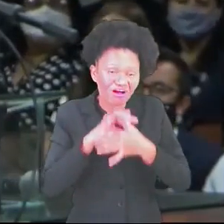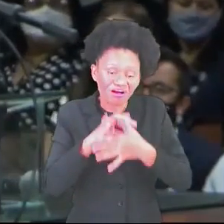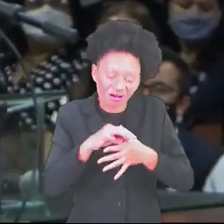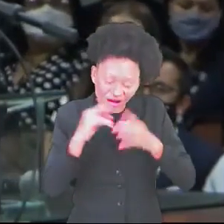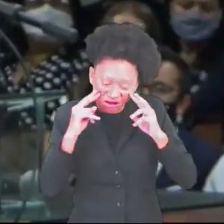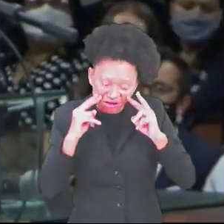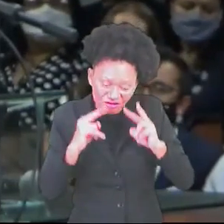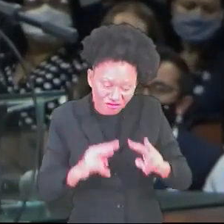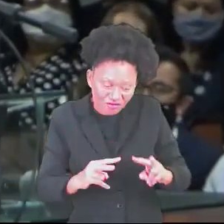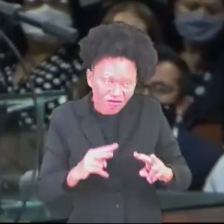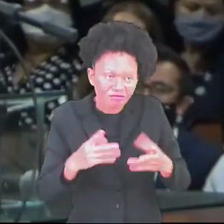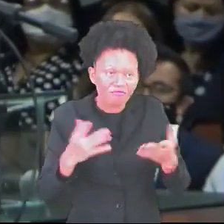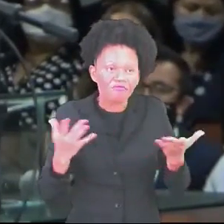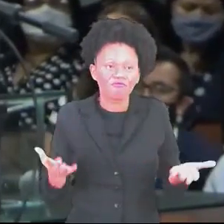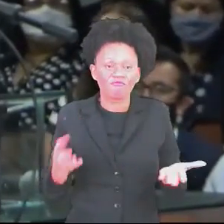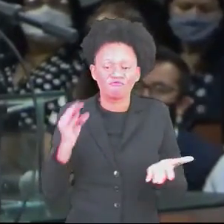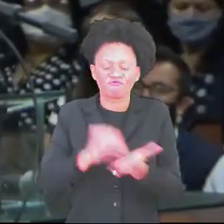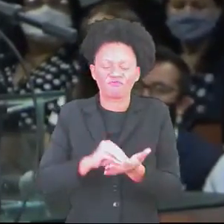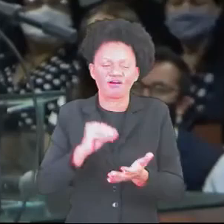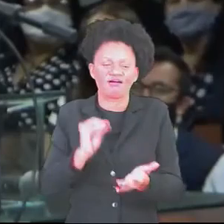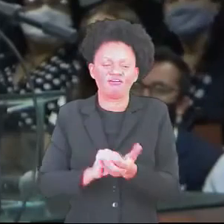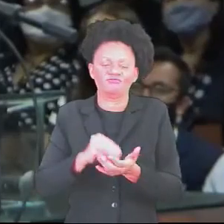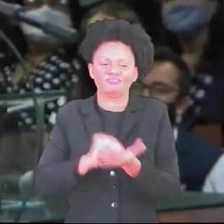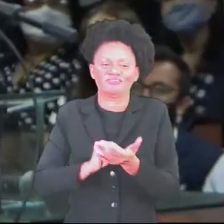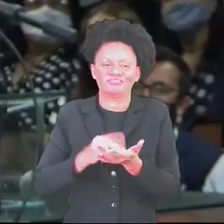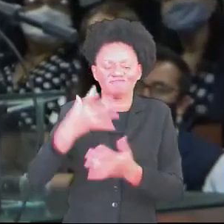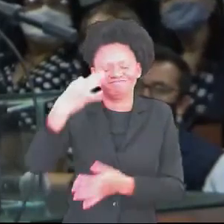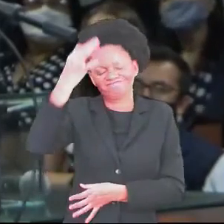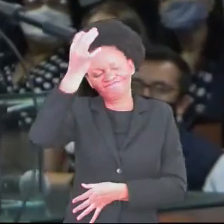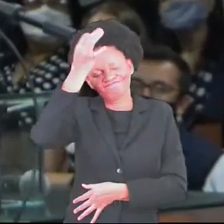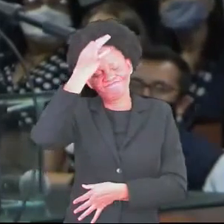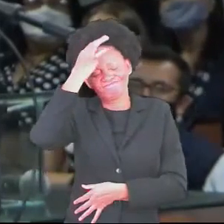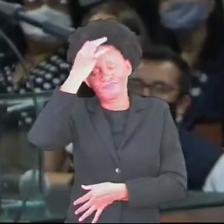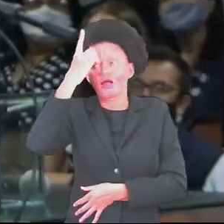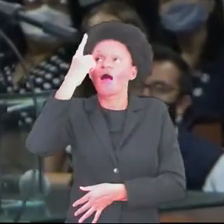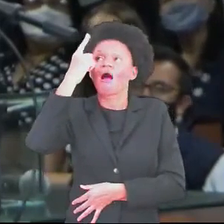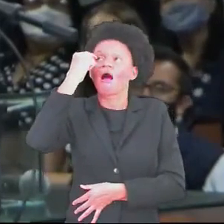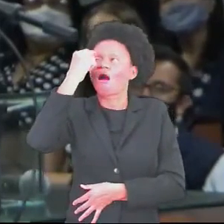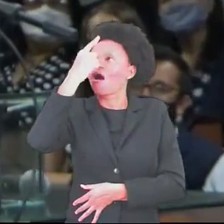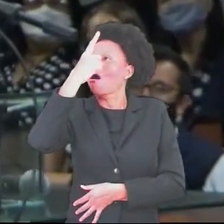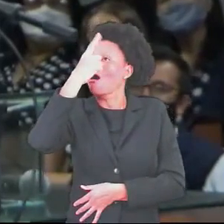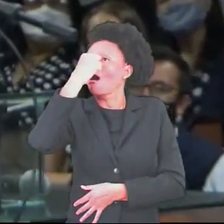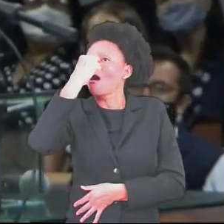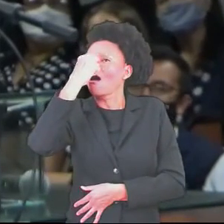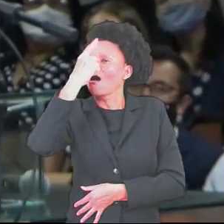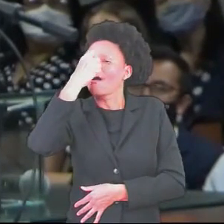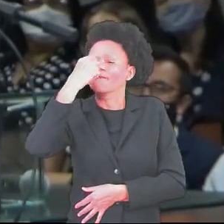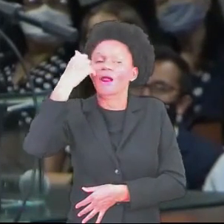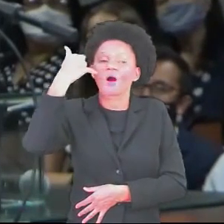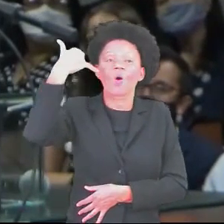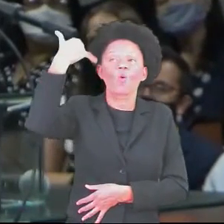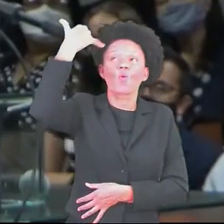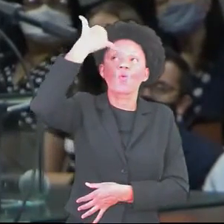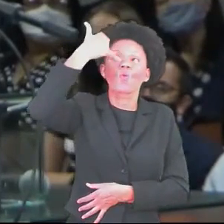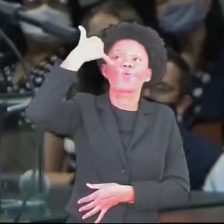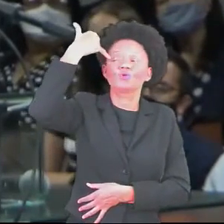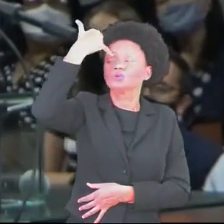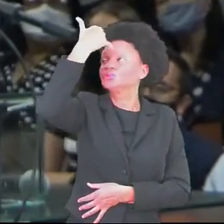exercício espiritual, o colírio que é comprado para ungir os nossos